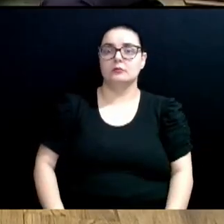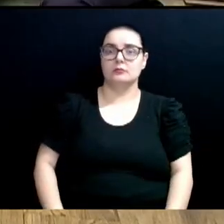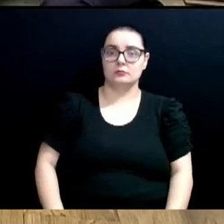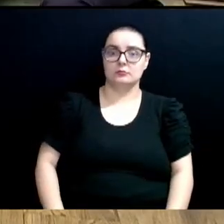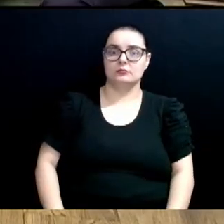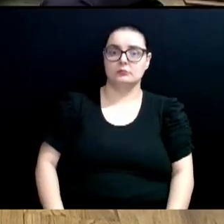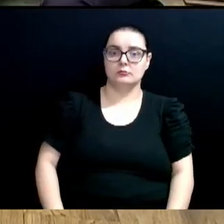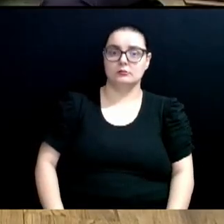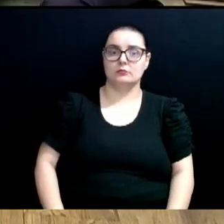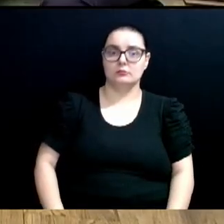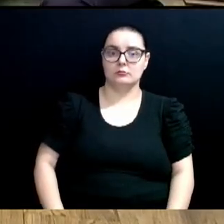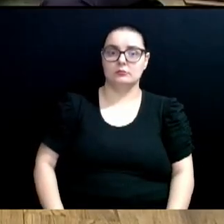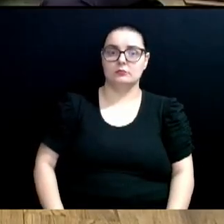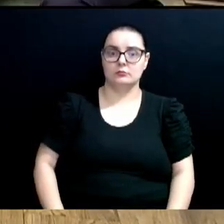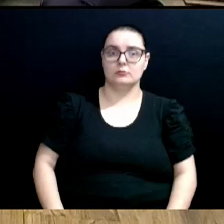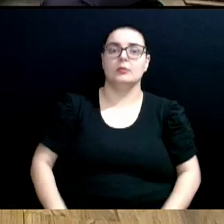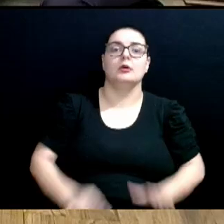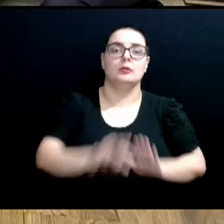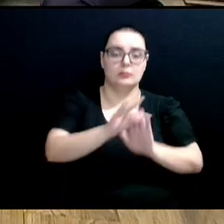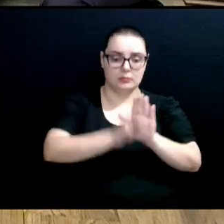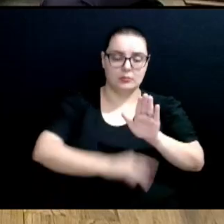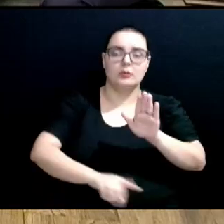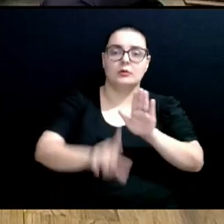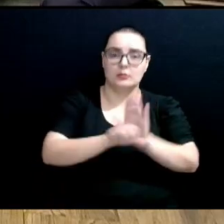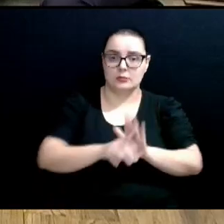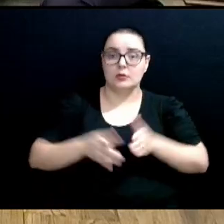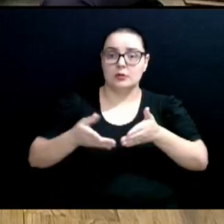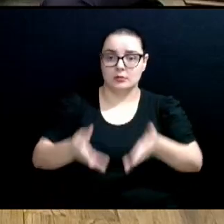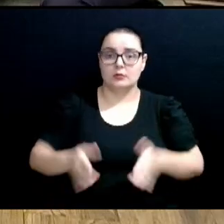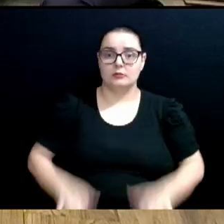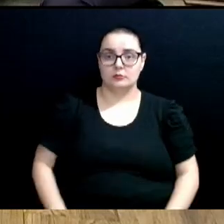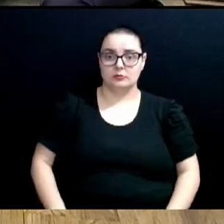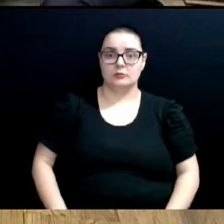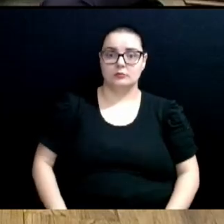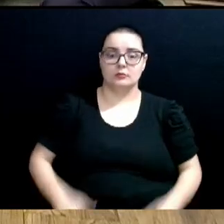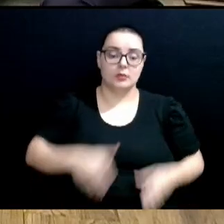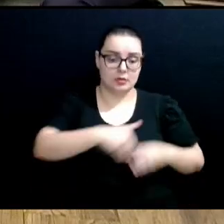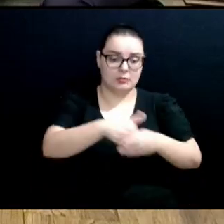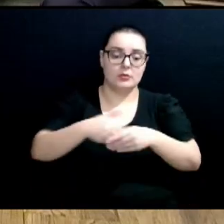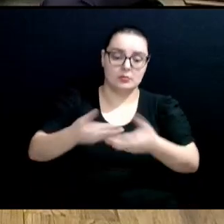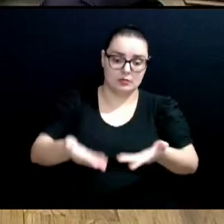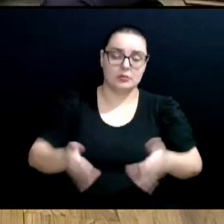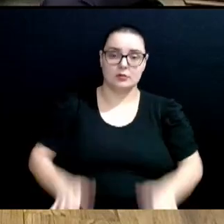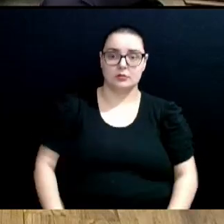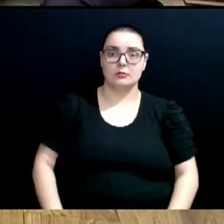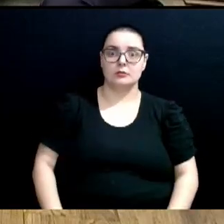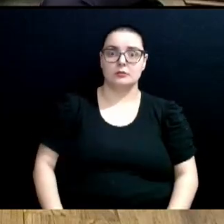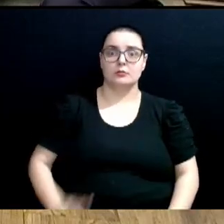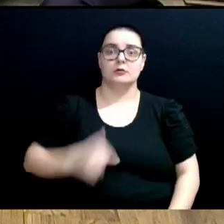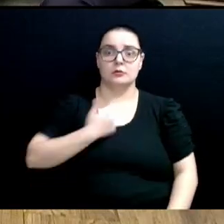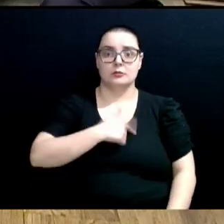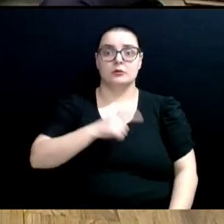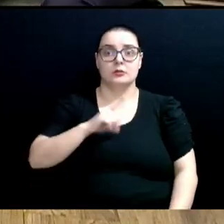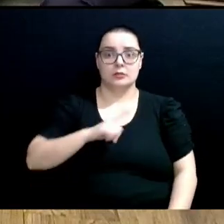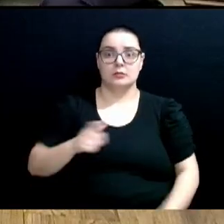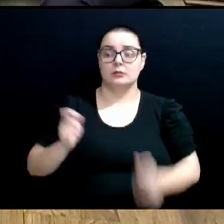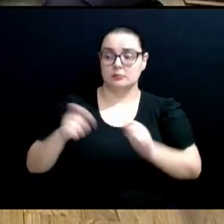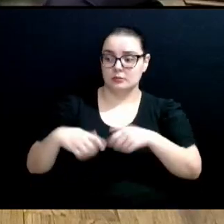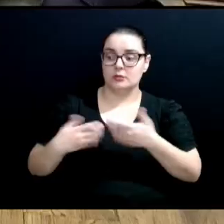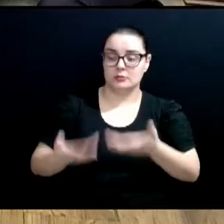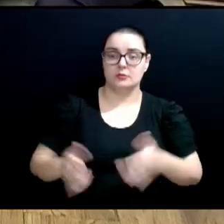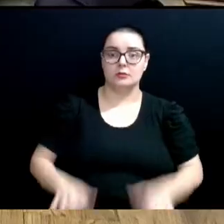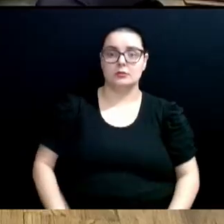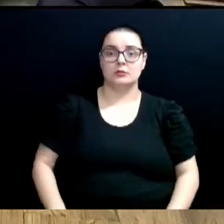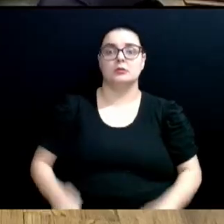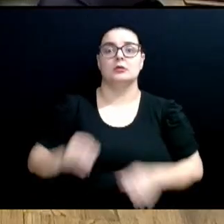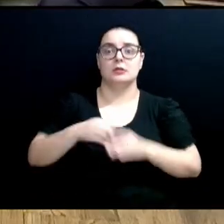um texto legislativo para elas e colocar para votação. Quer dizer, a gente tem essa possibilidade dentro da lei orgânica municipal